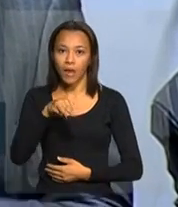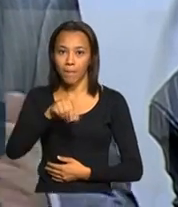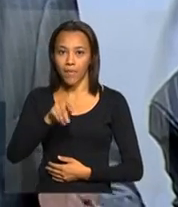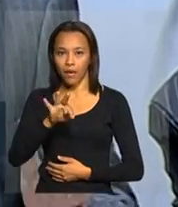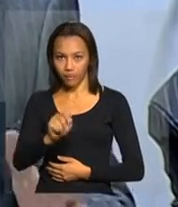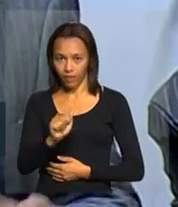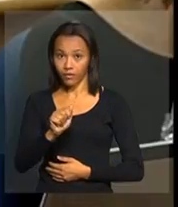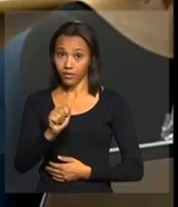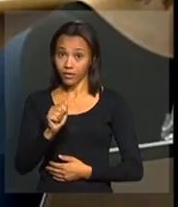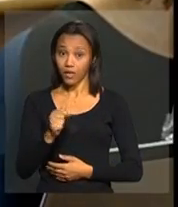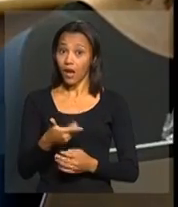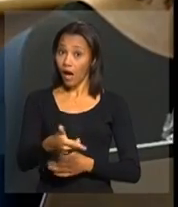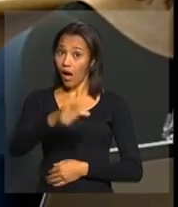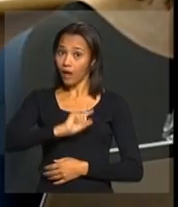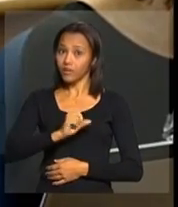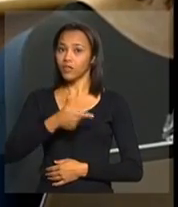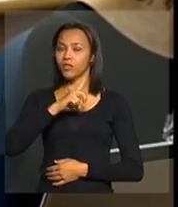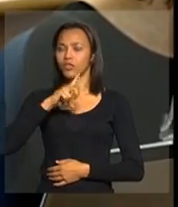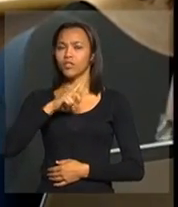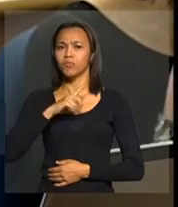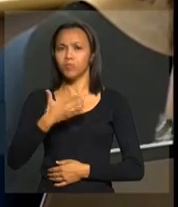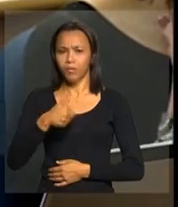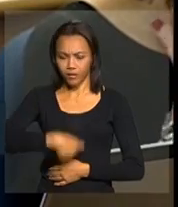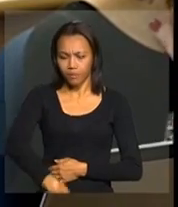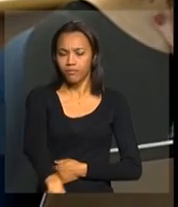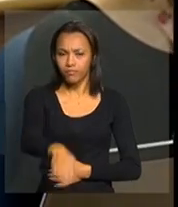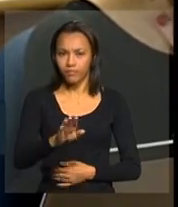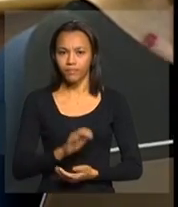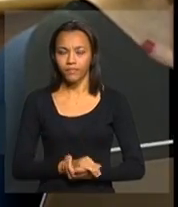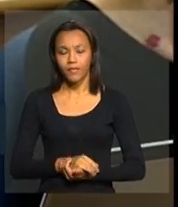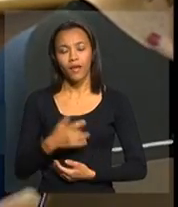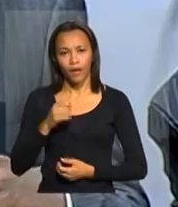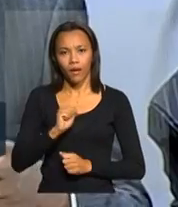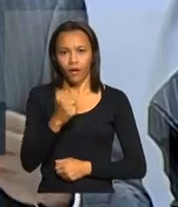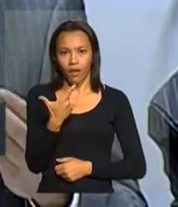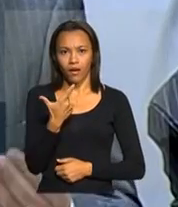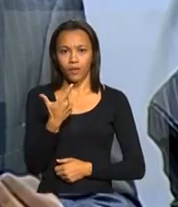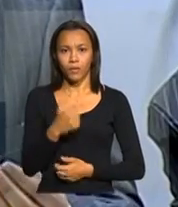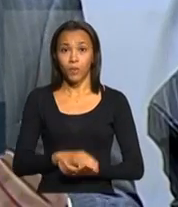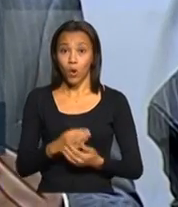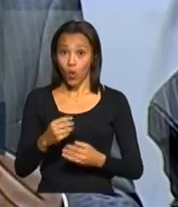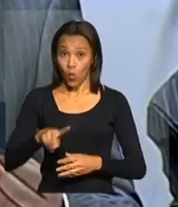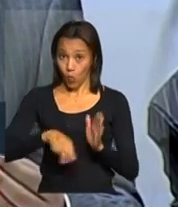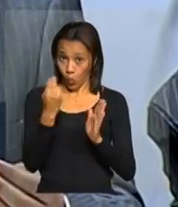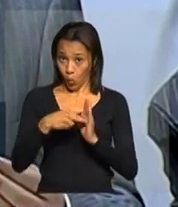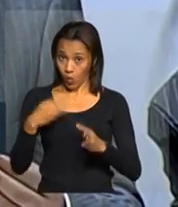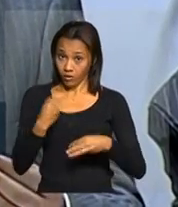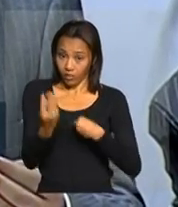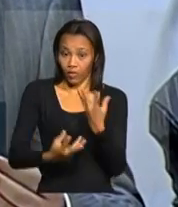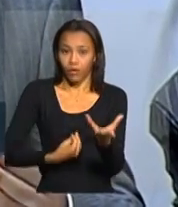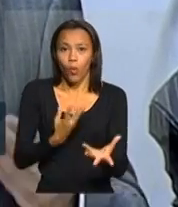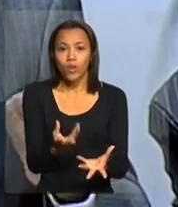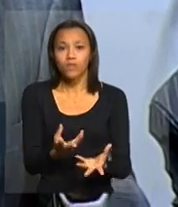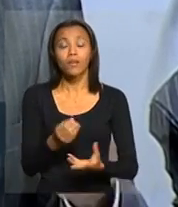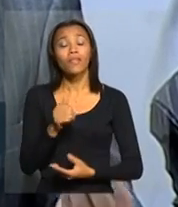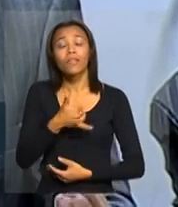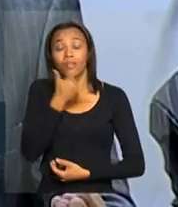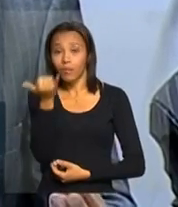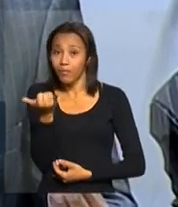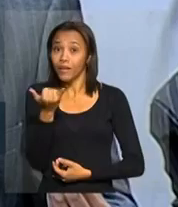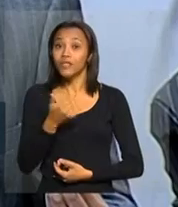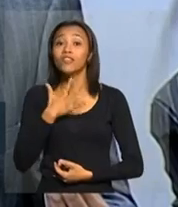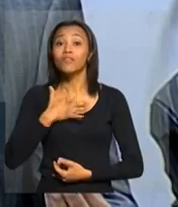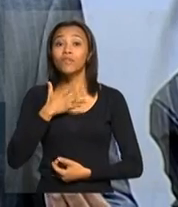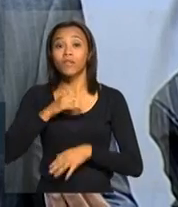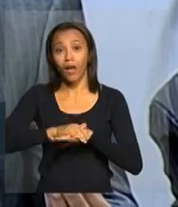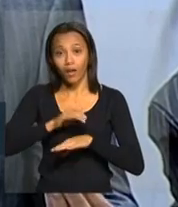Quando eu falei antecipar, era a meta que nós tínhamos para esse ano. É lógico que o ato da doação depende não só do